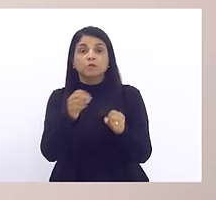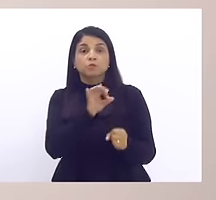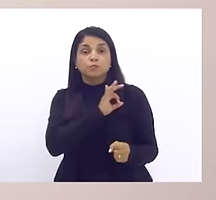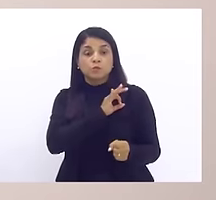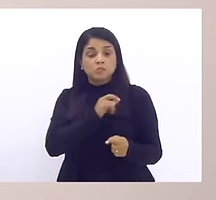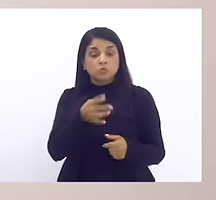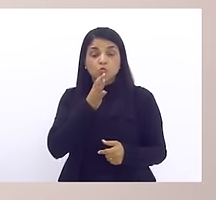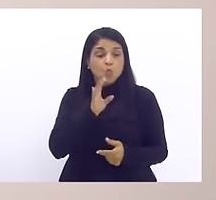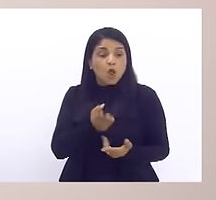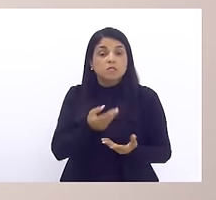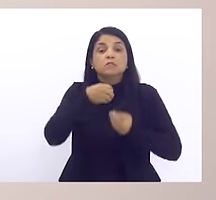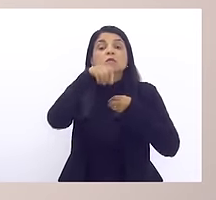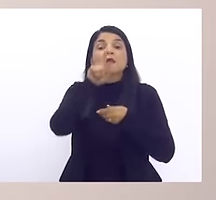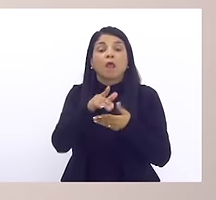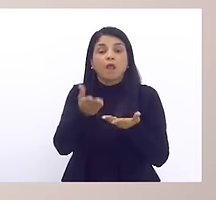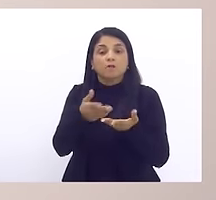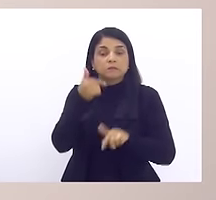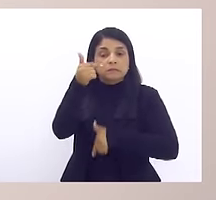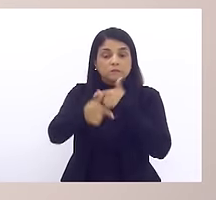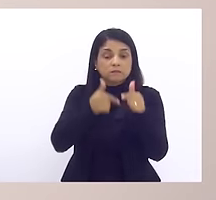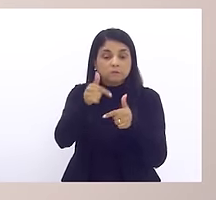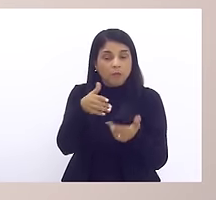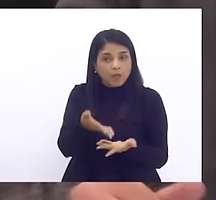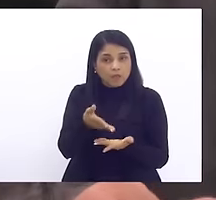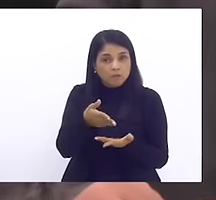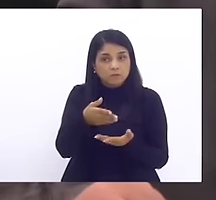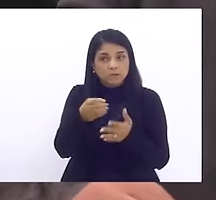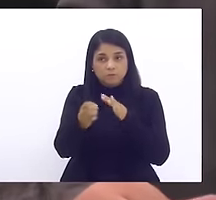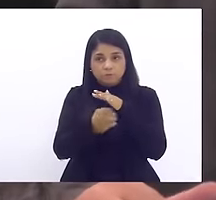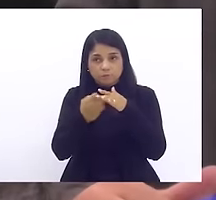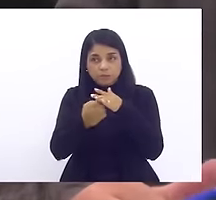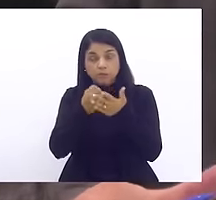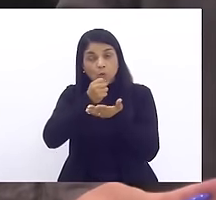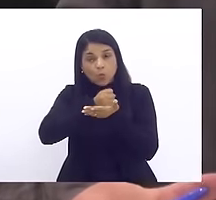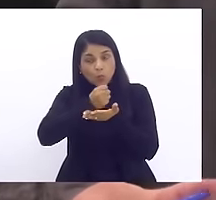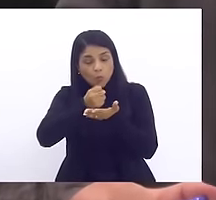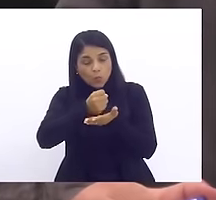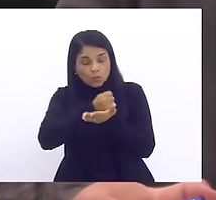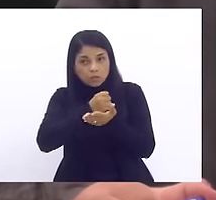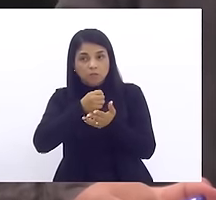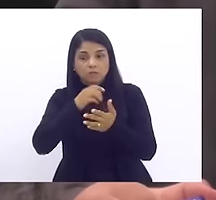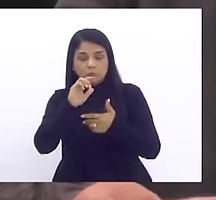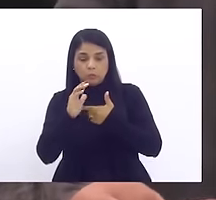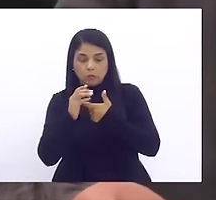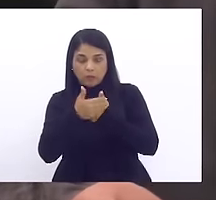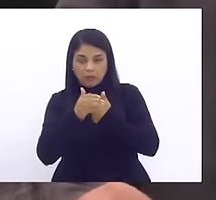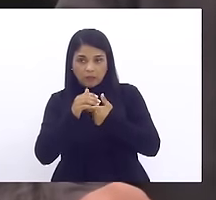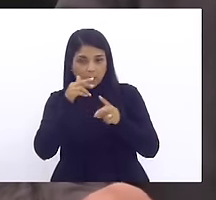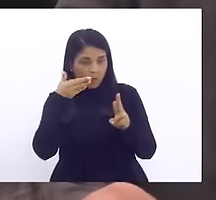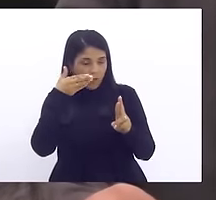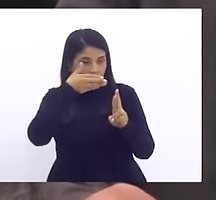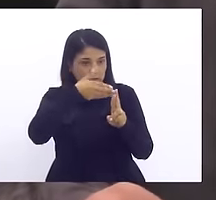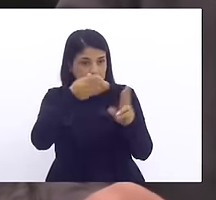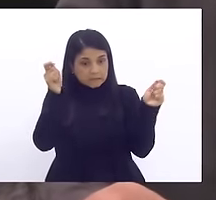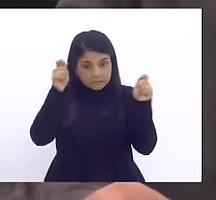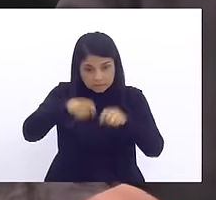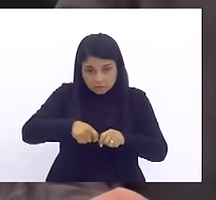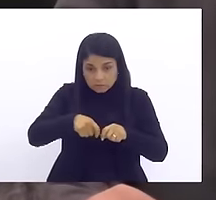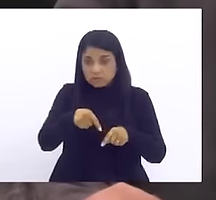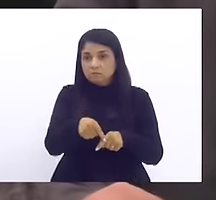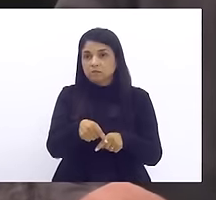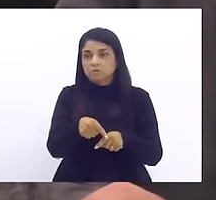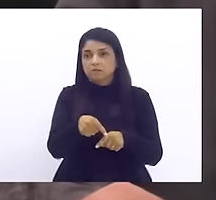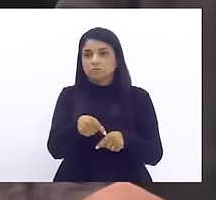não tem conhecimento de quem serviço fala assim olha o contrato e o termo de referência prevêm a possibilidade